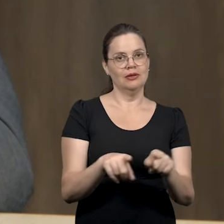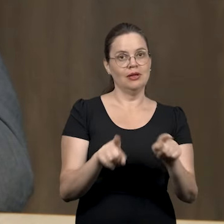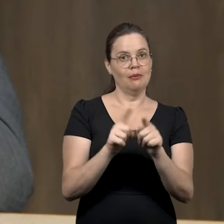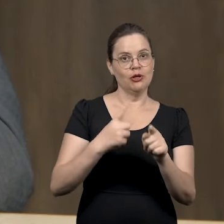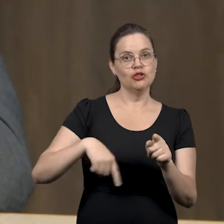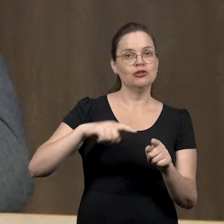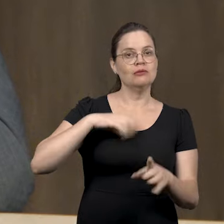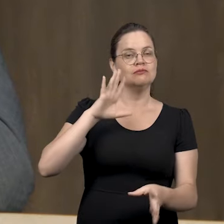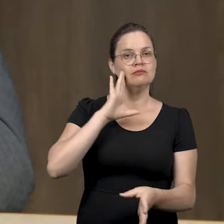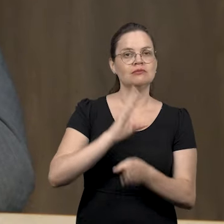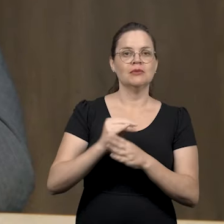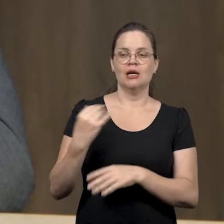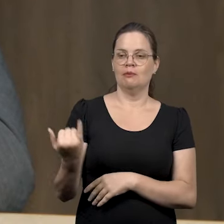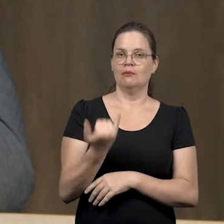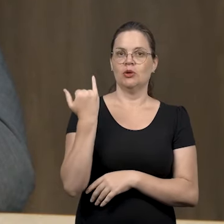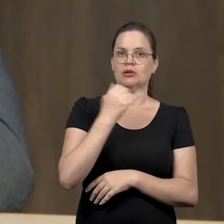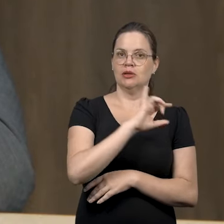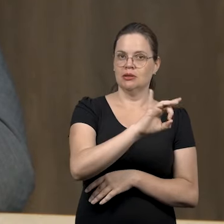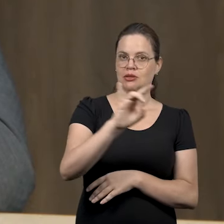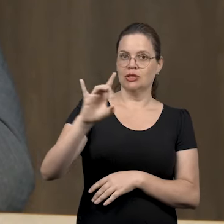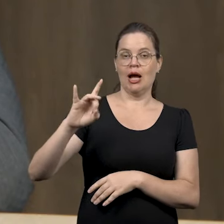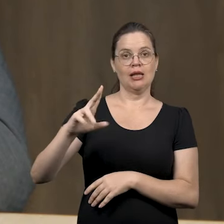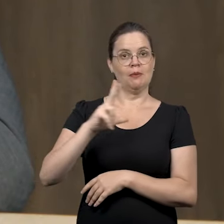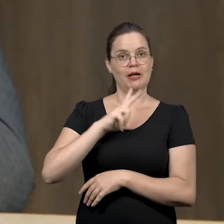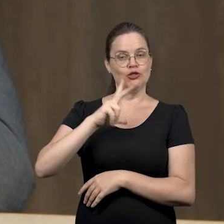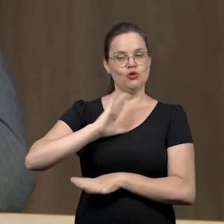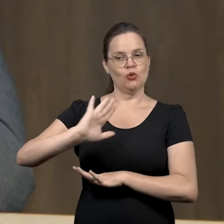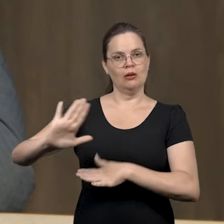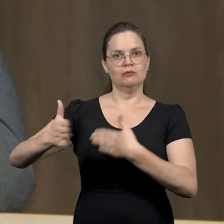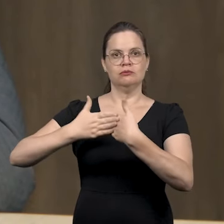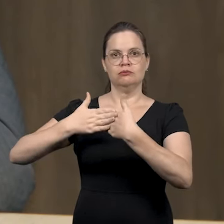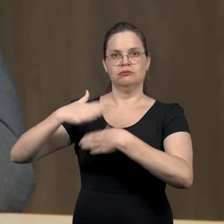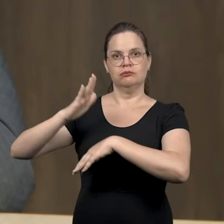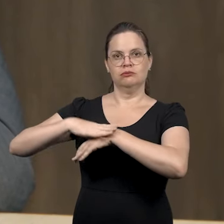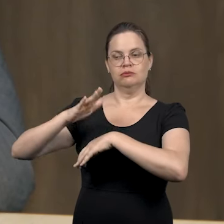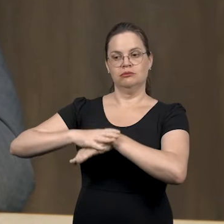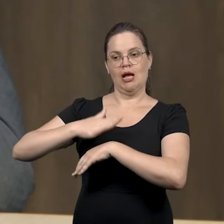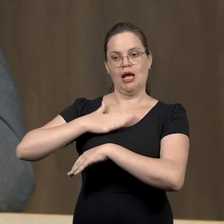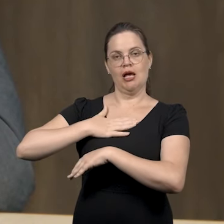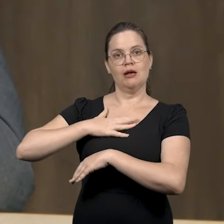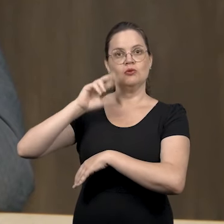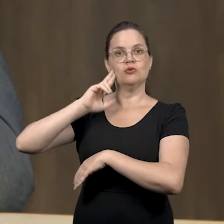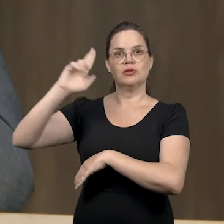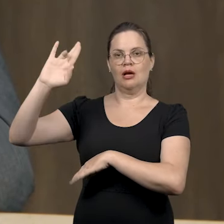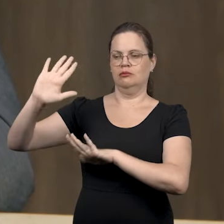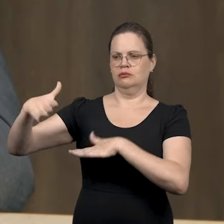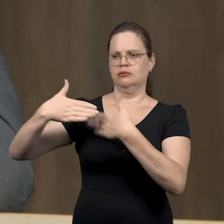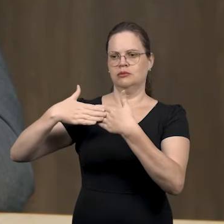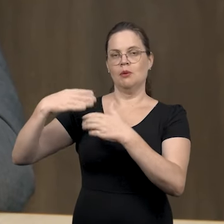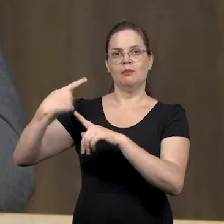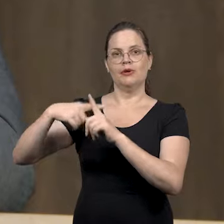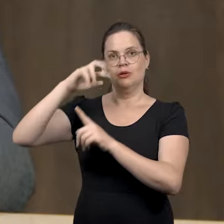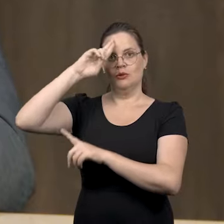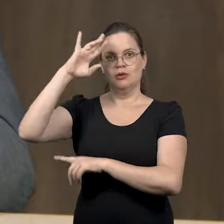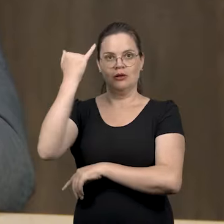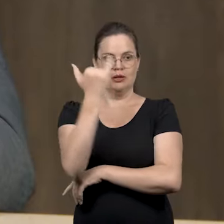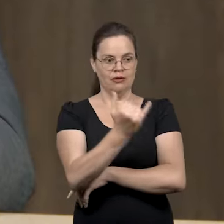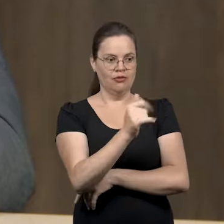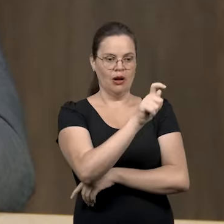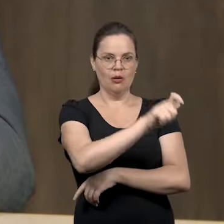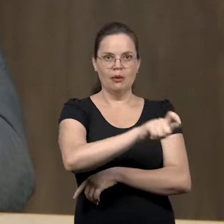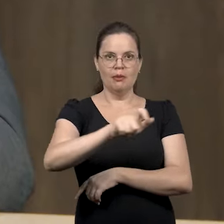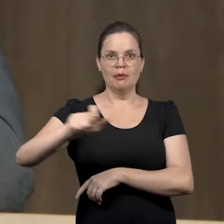importância de cada um buscar a sua experiência com Deus. O mesmo Jesus que falou com tantos servos